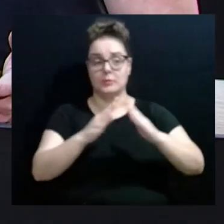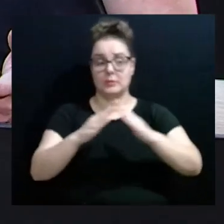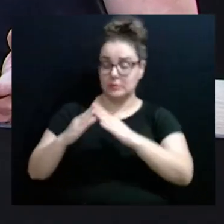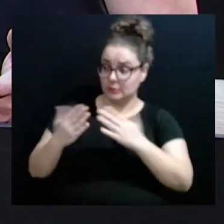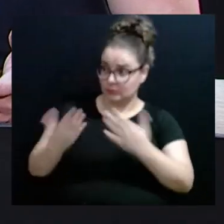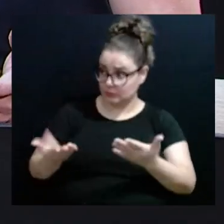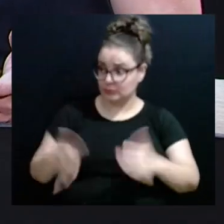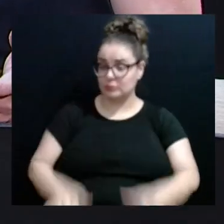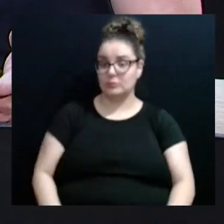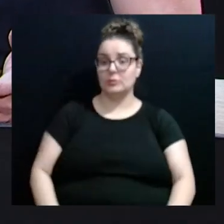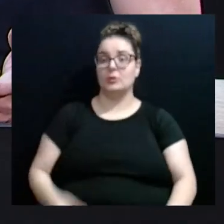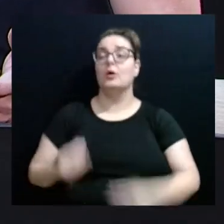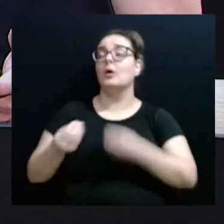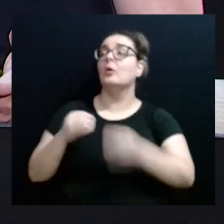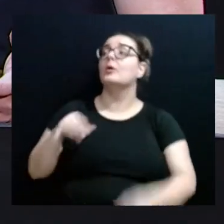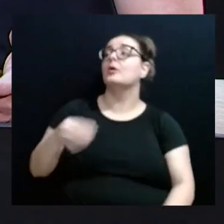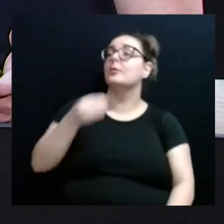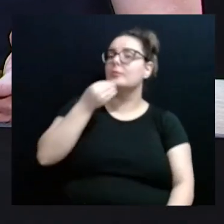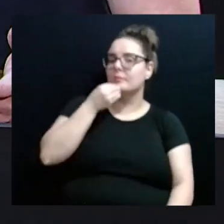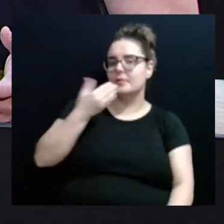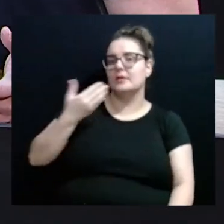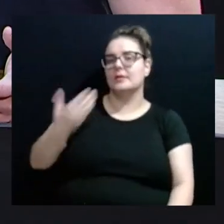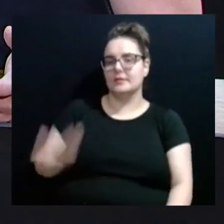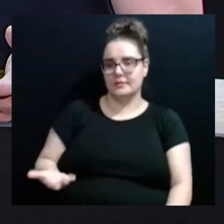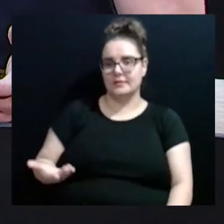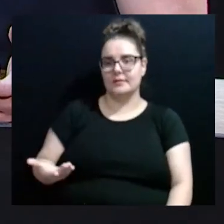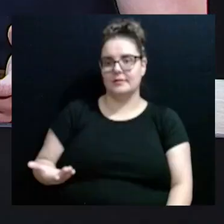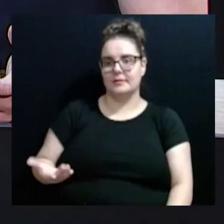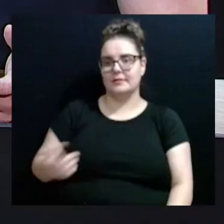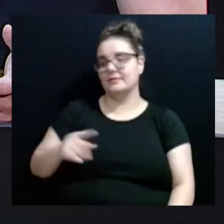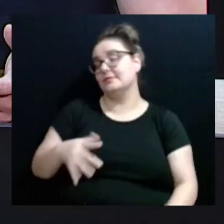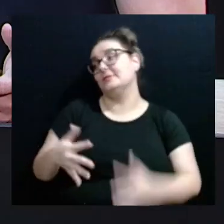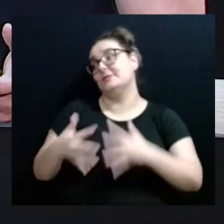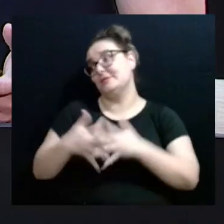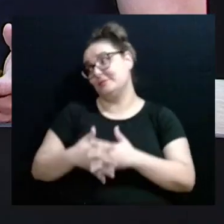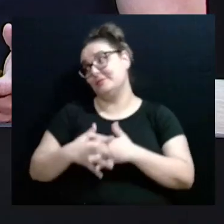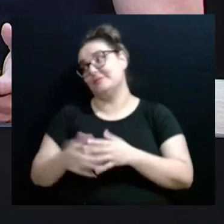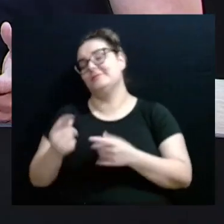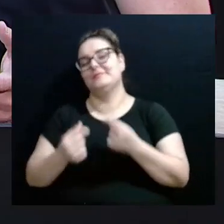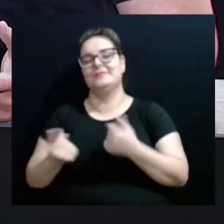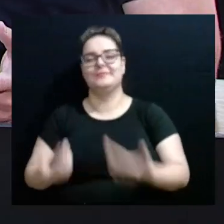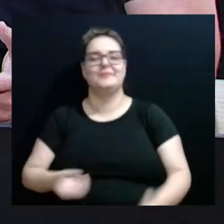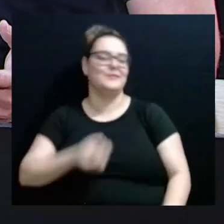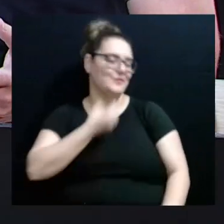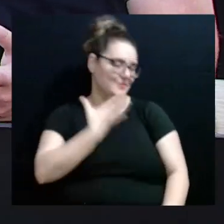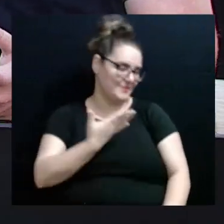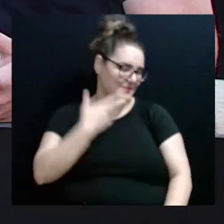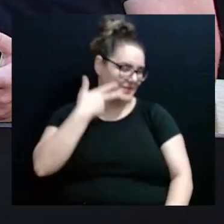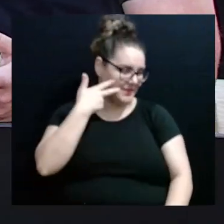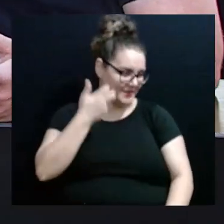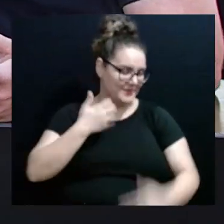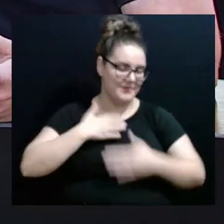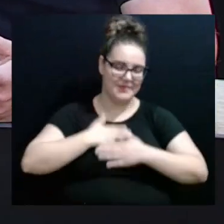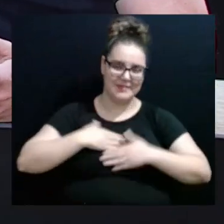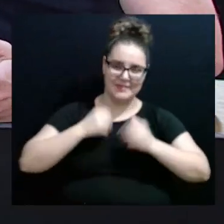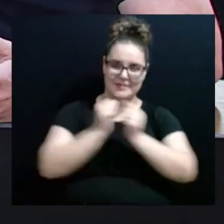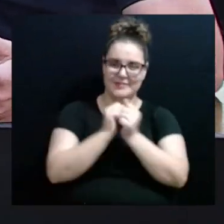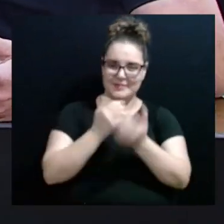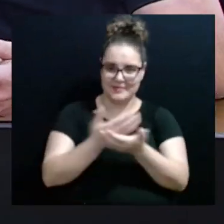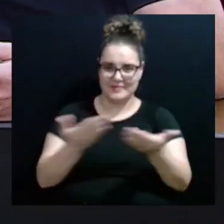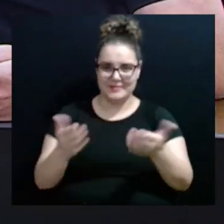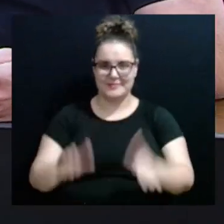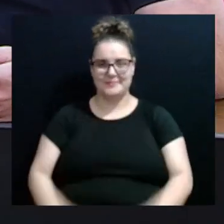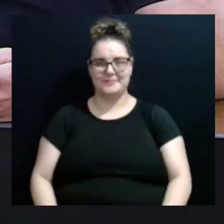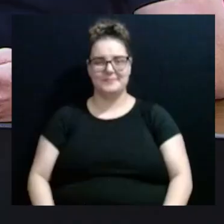primeira dica para o pessoal que está em casa, de como aproveitar essas datas sem se complicar financeiramente? Tudo bem, Rafael? Prazer